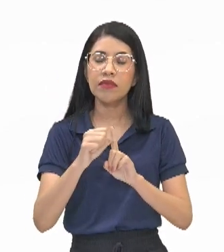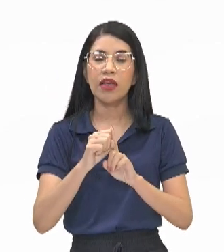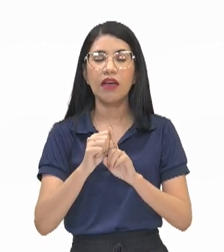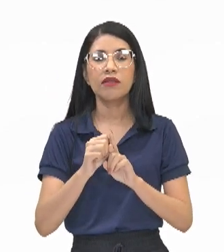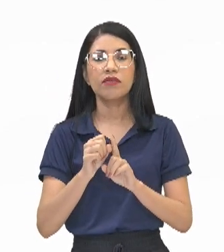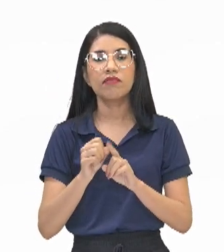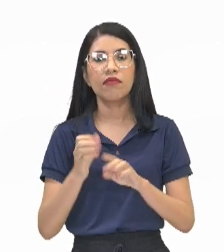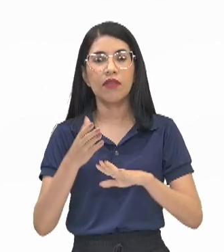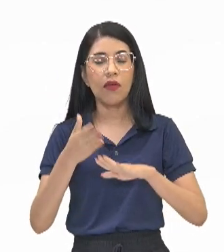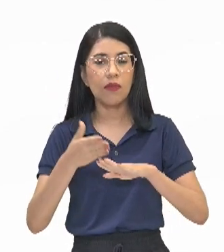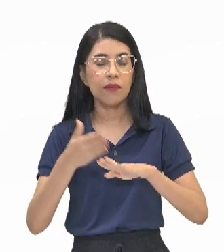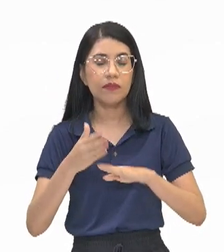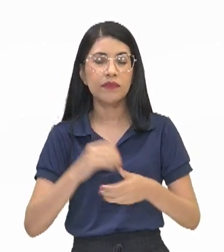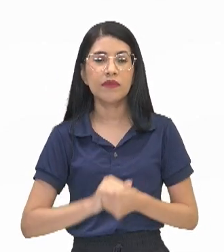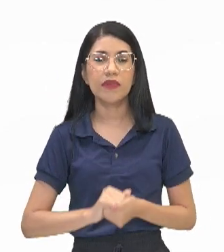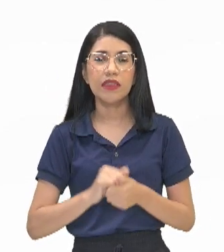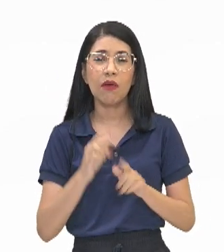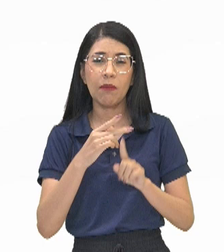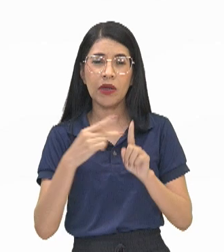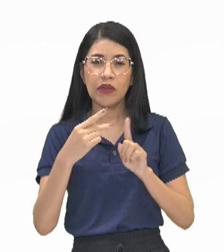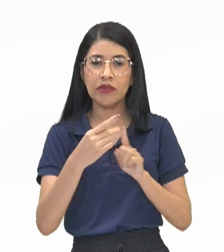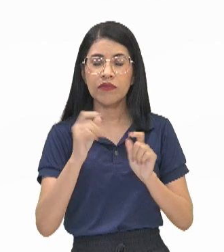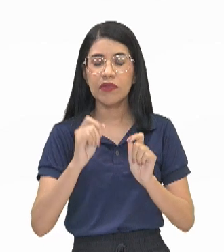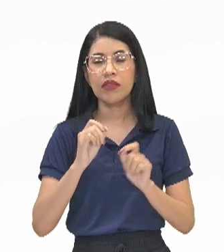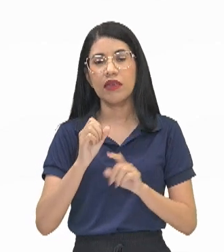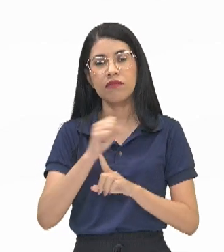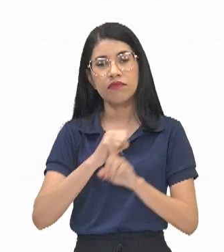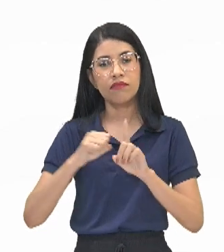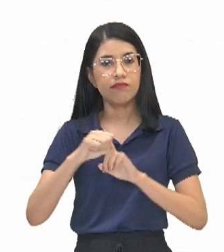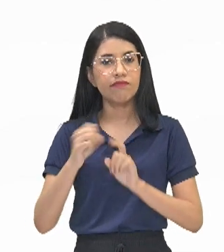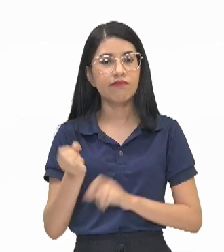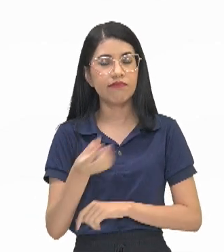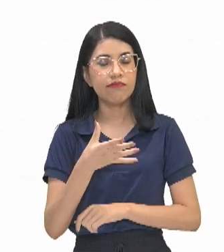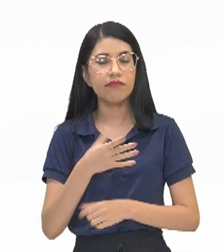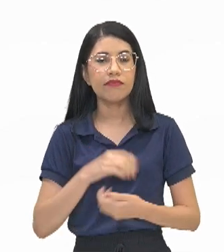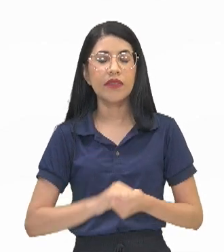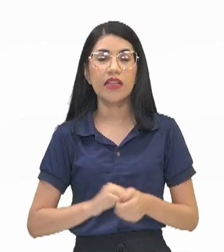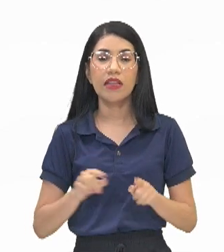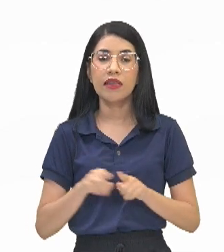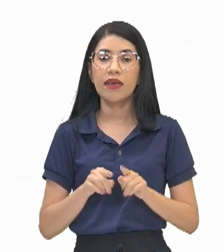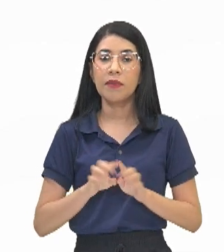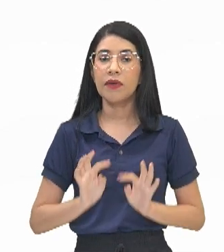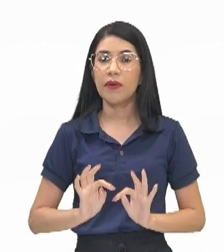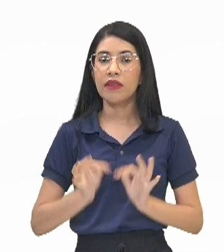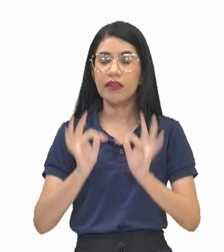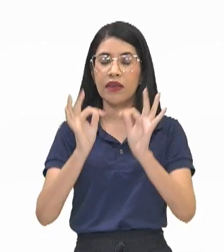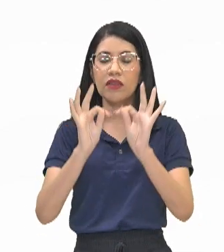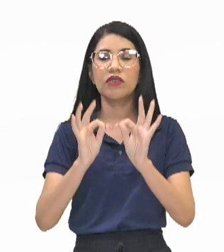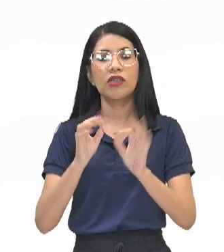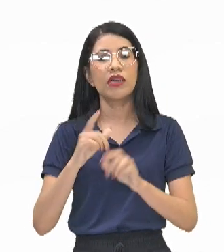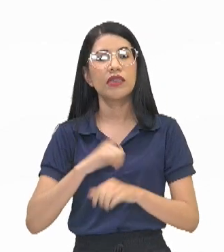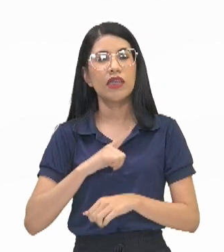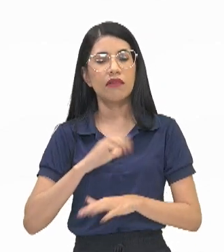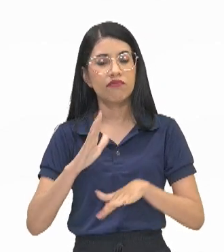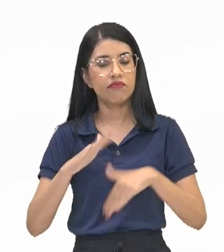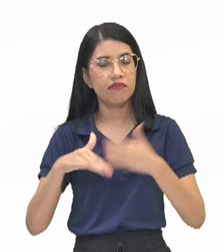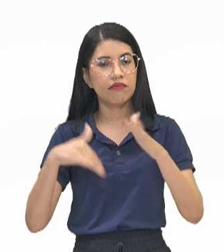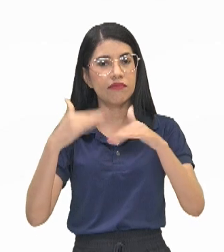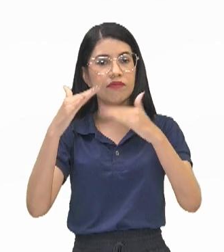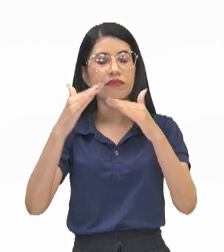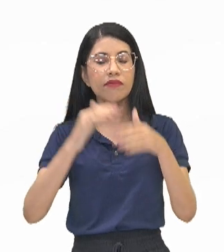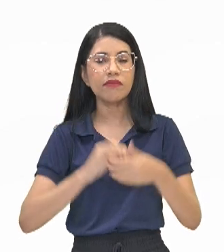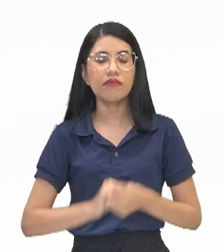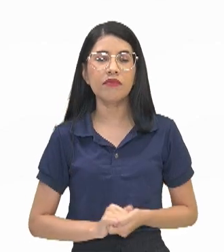olhar para a sociedade moderna e com a tecnologia que está despontando, eles vão,